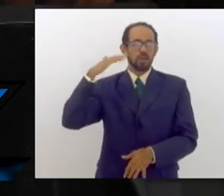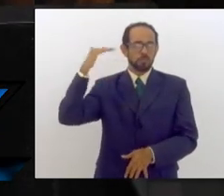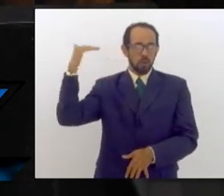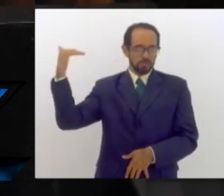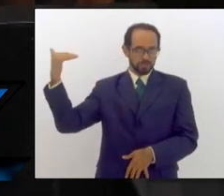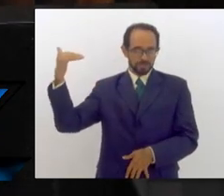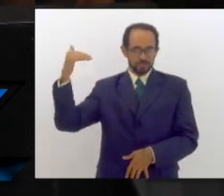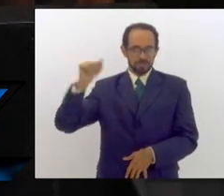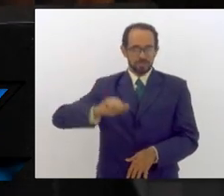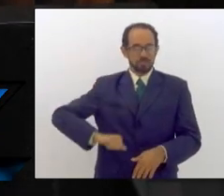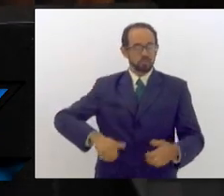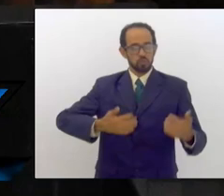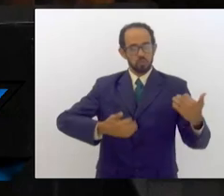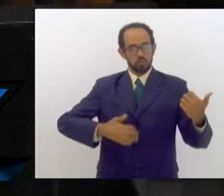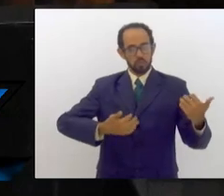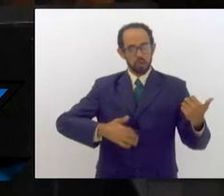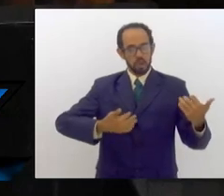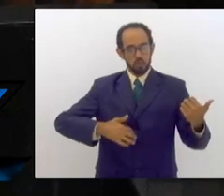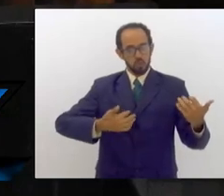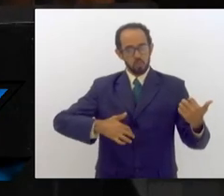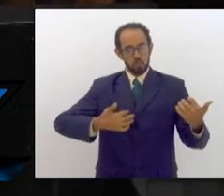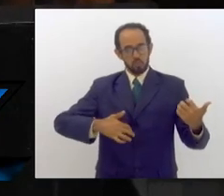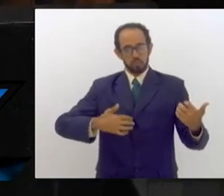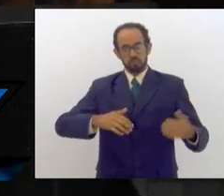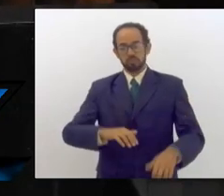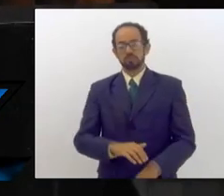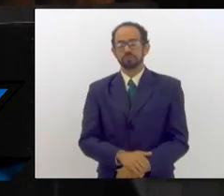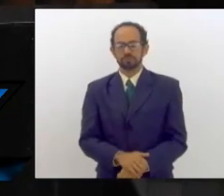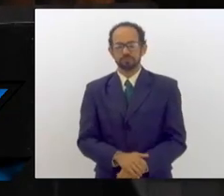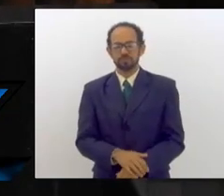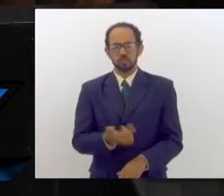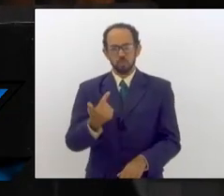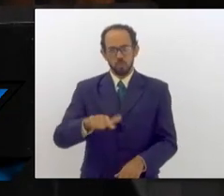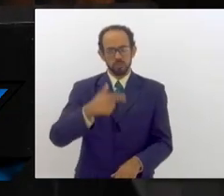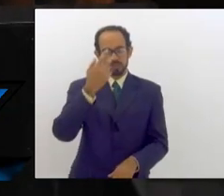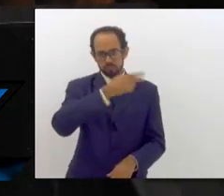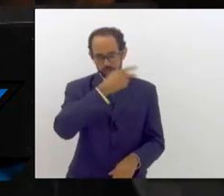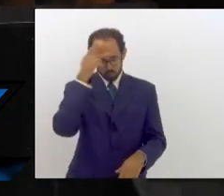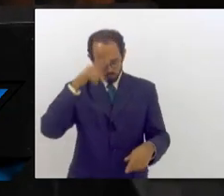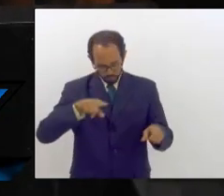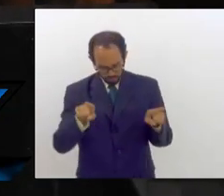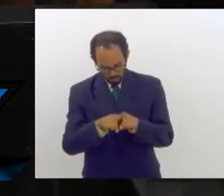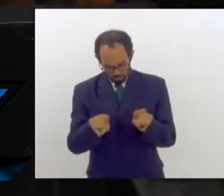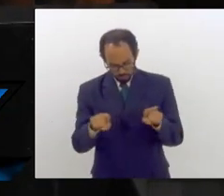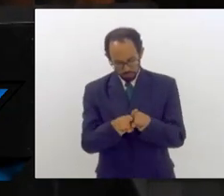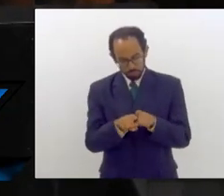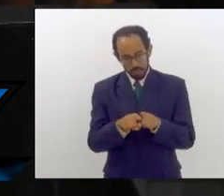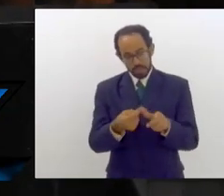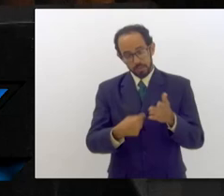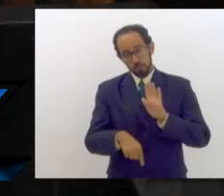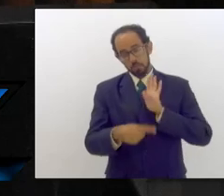ao som do violão e outras pessoas que demonstraram